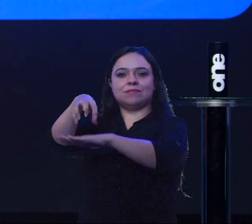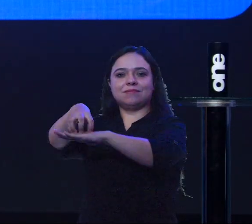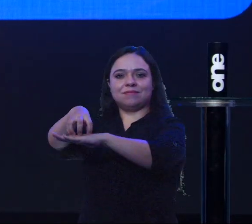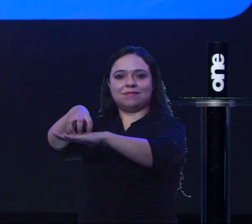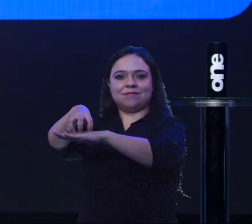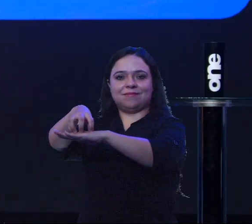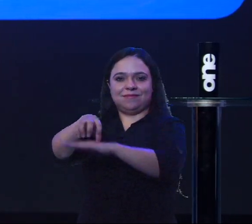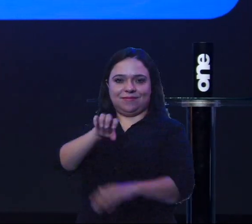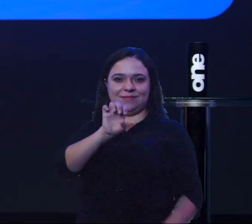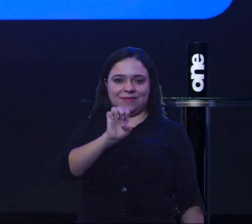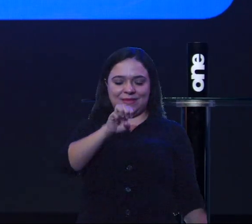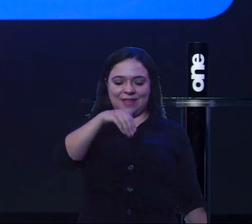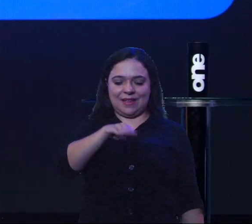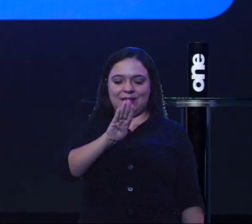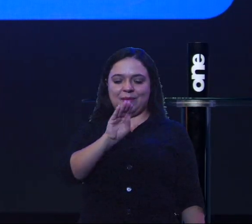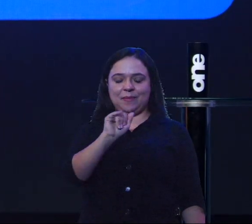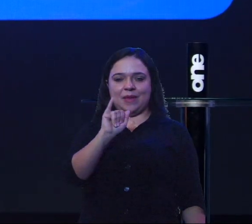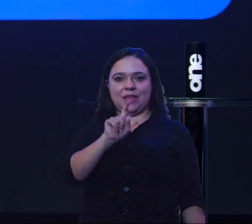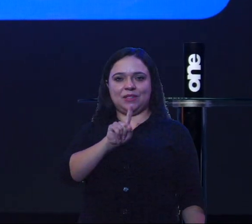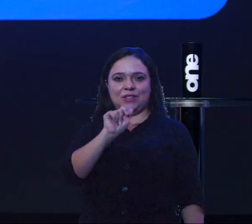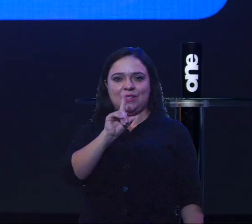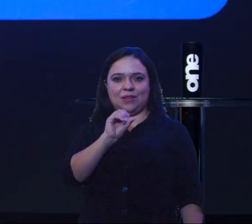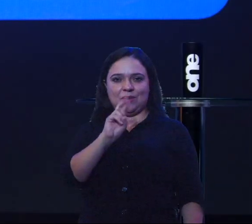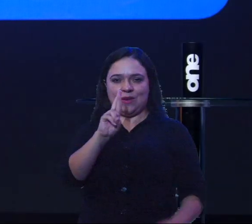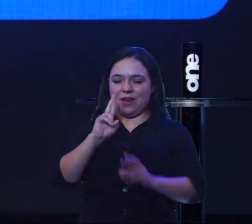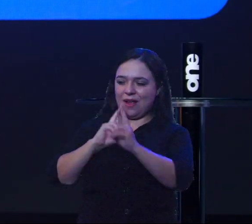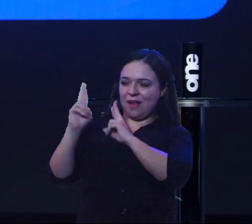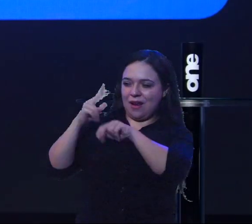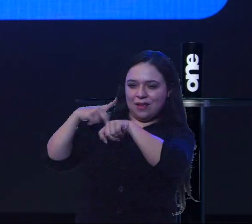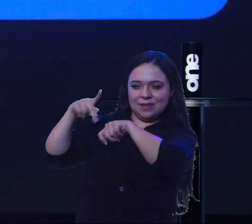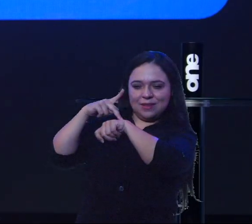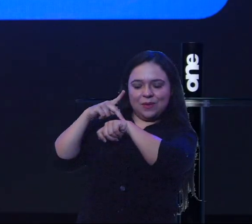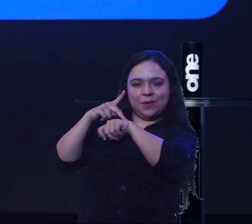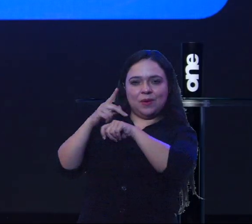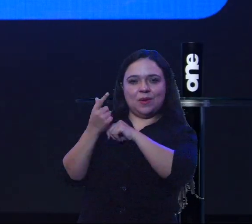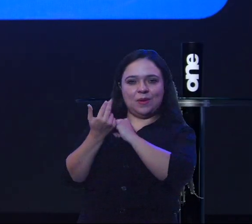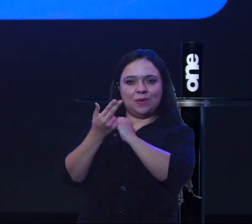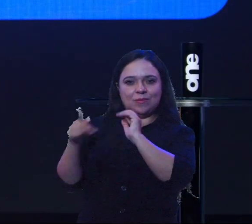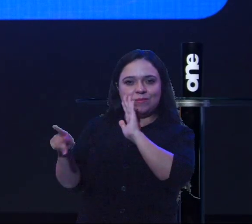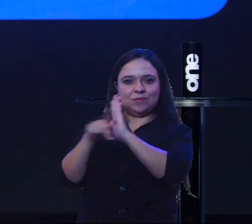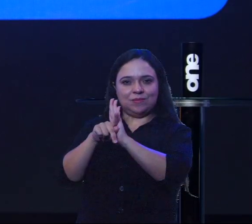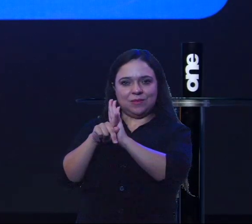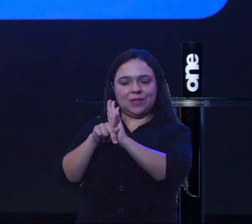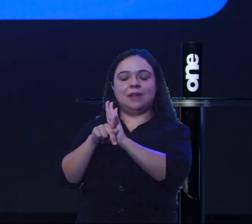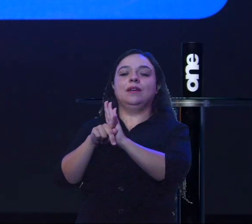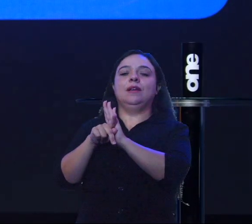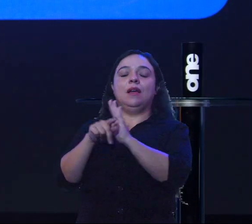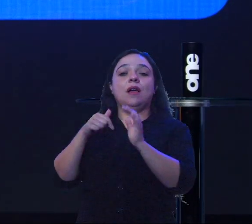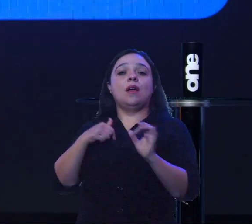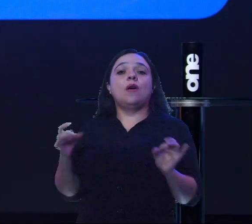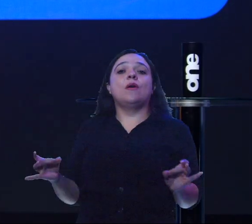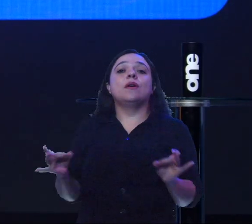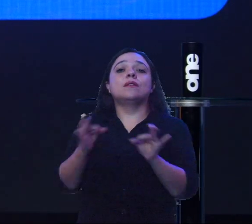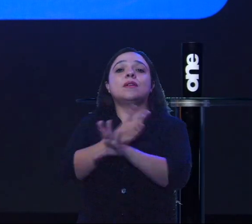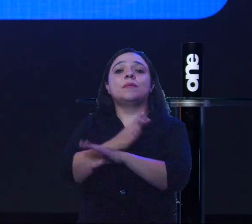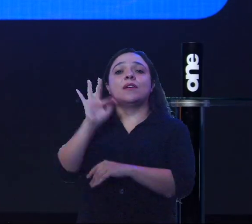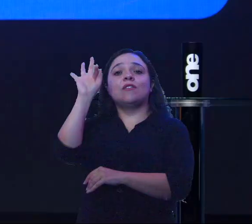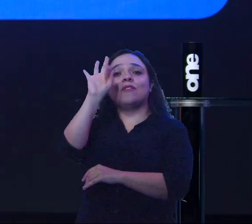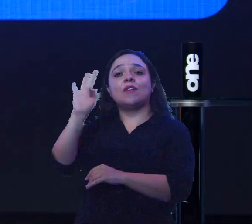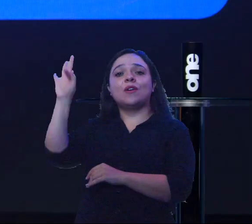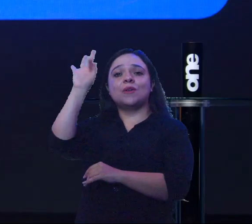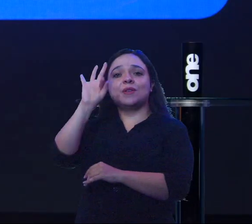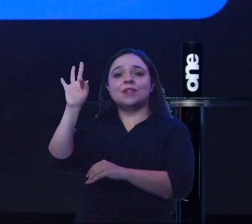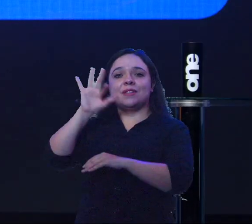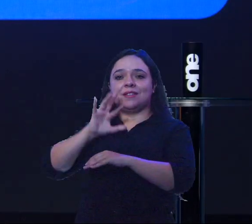Estudava para o Instituto Rio Branco. Sou formado em Relações Internacionais por causa disso. Mas terminei a faculdade a quase contragosto